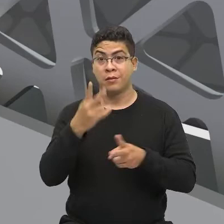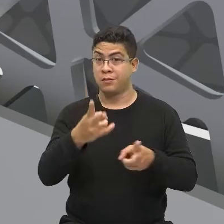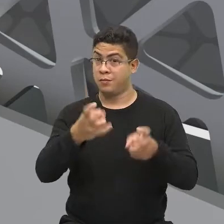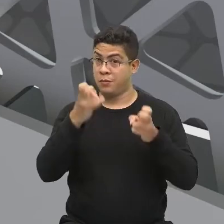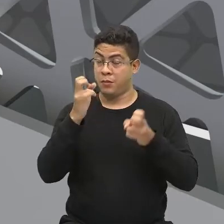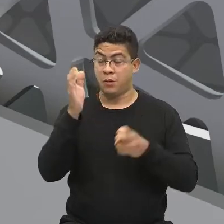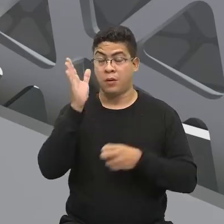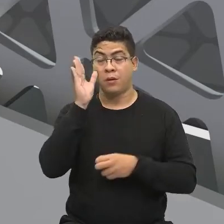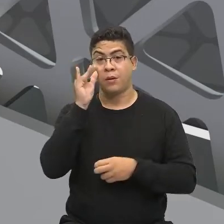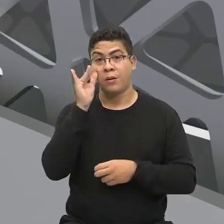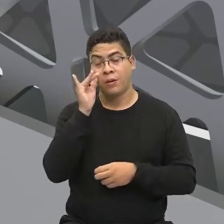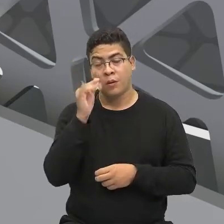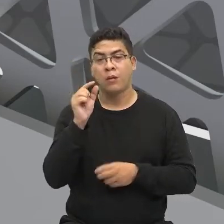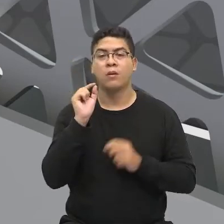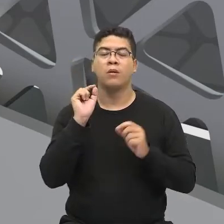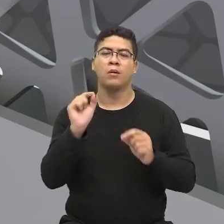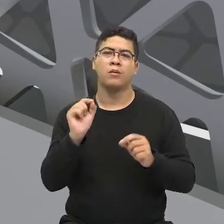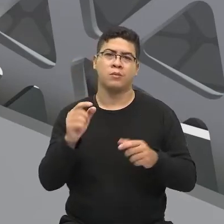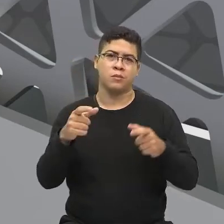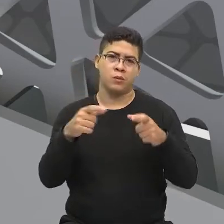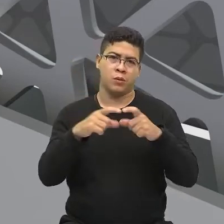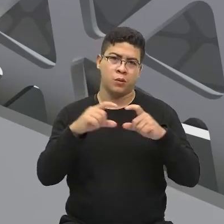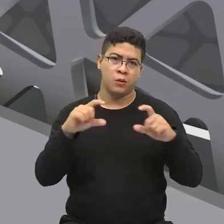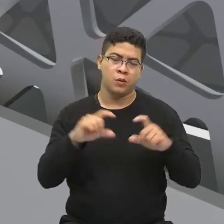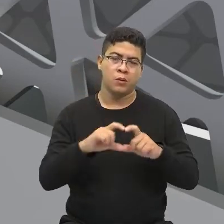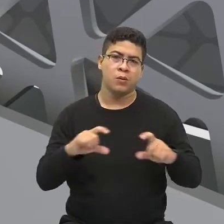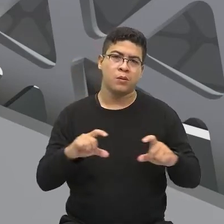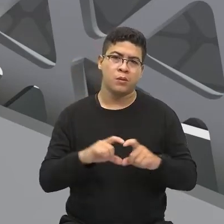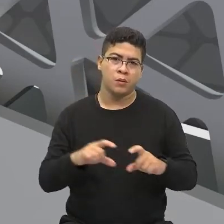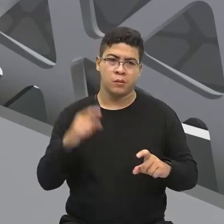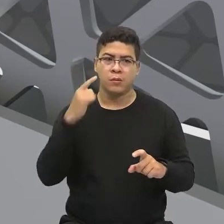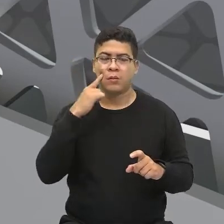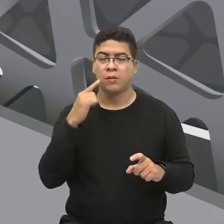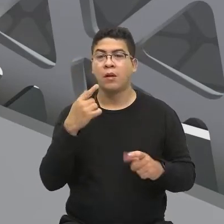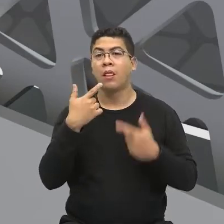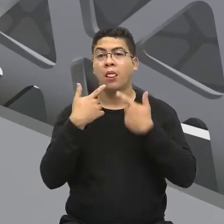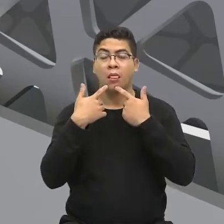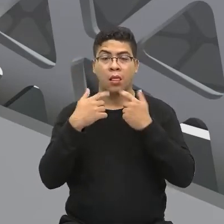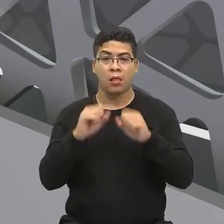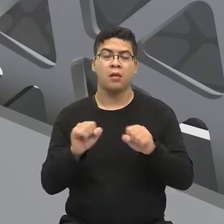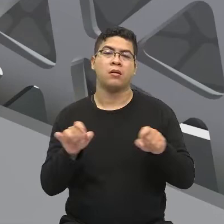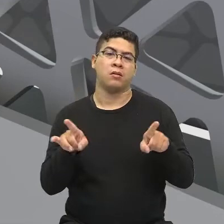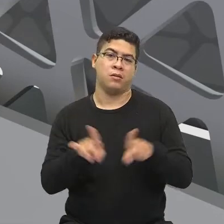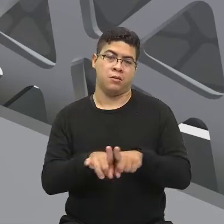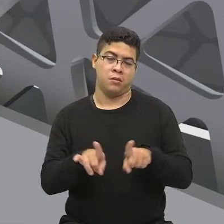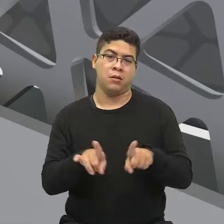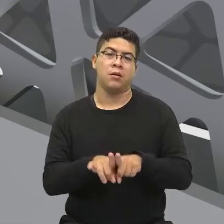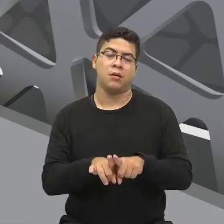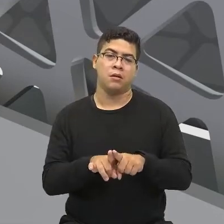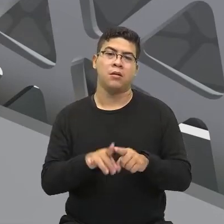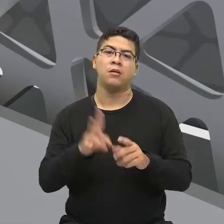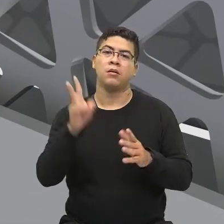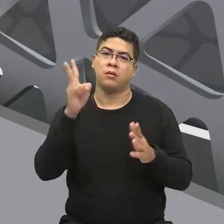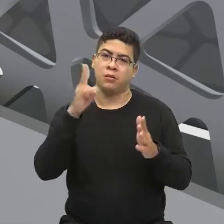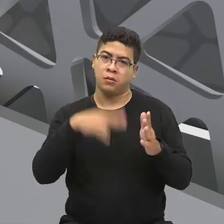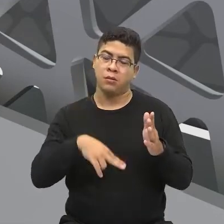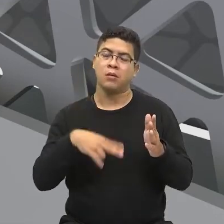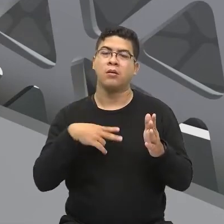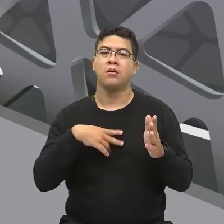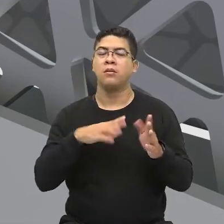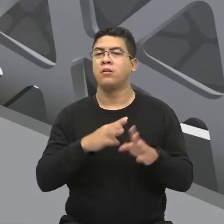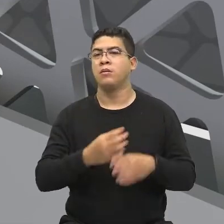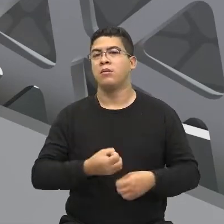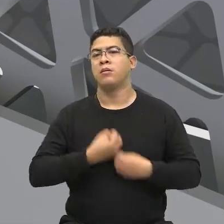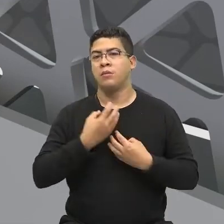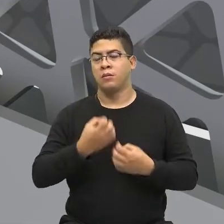bastante atenção nos versos, né, e na linguagem desse poema, no conteúdo